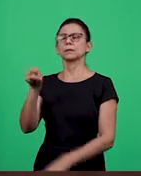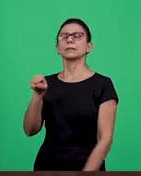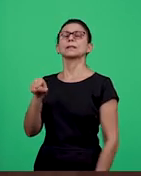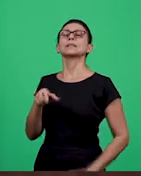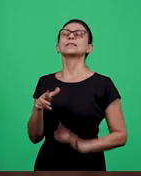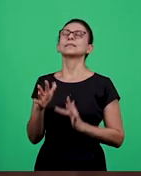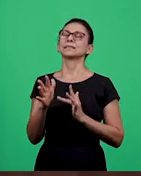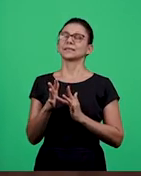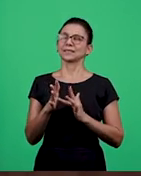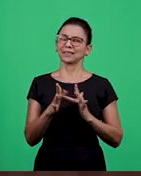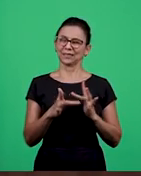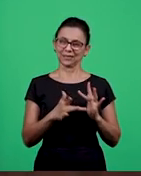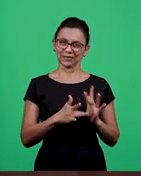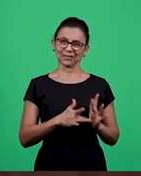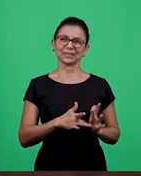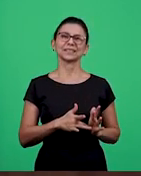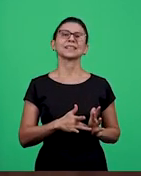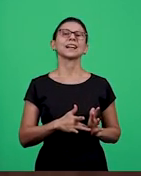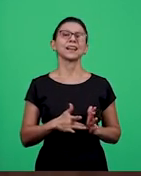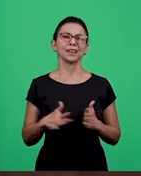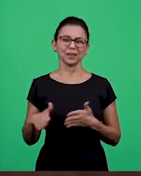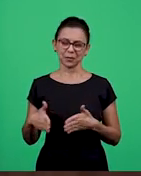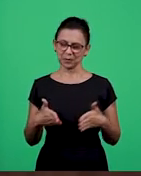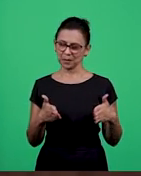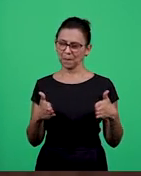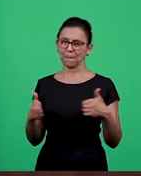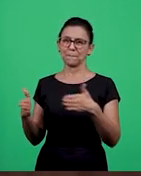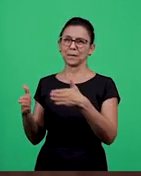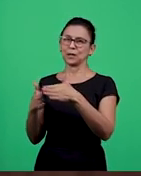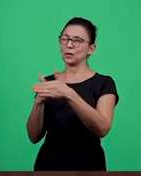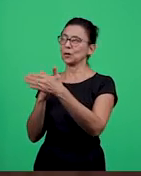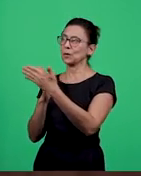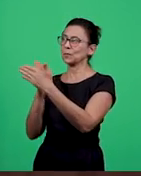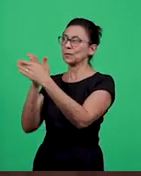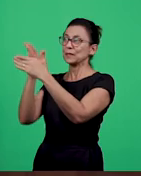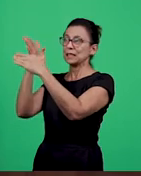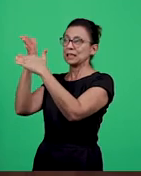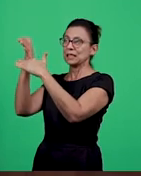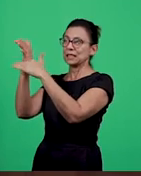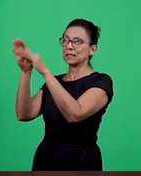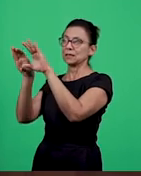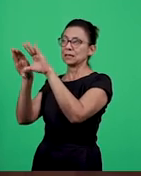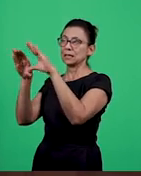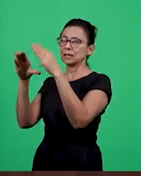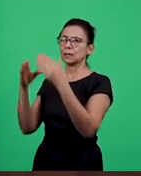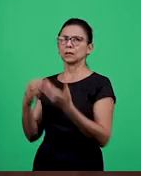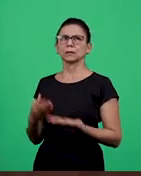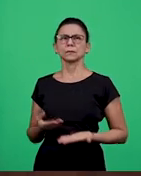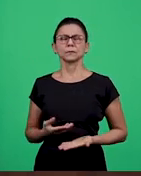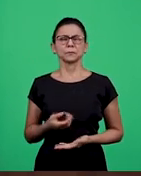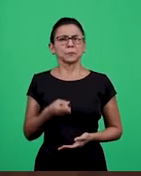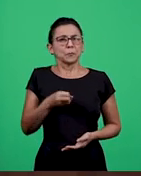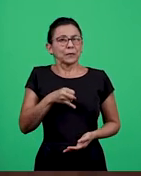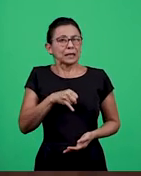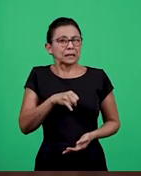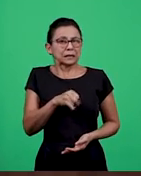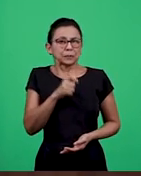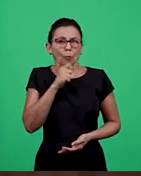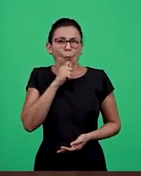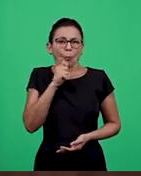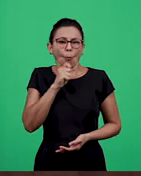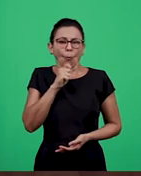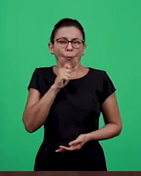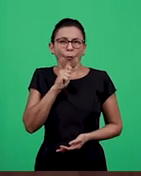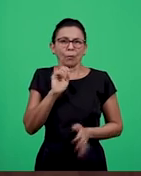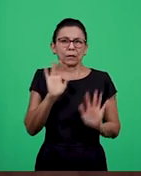caminho? Jesus. Jesus é o caminho. Então, se Jesus não